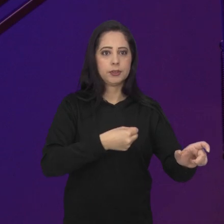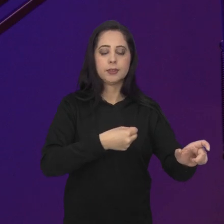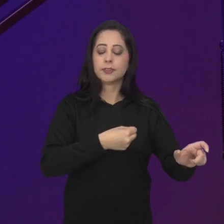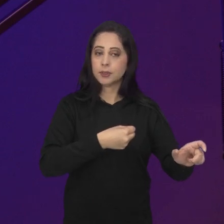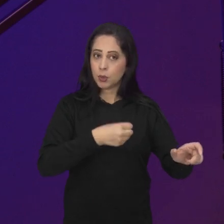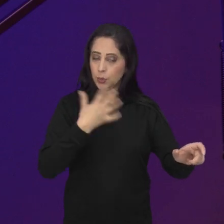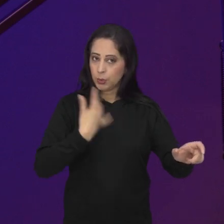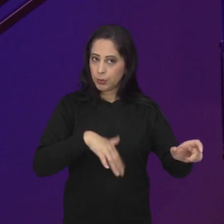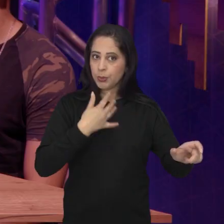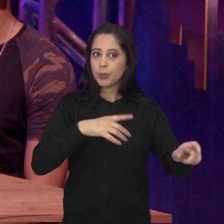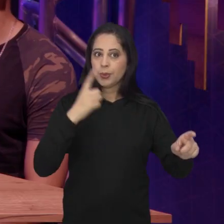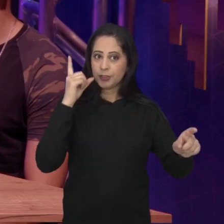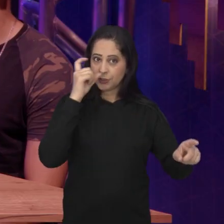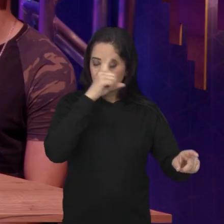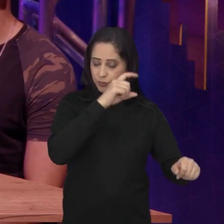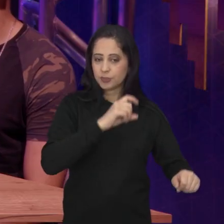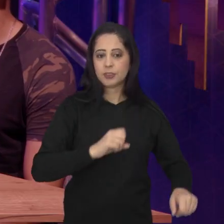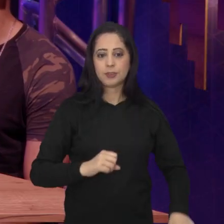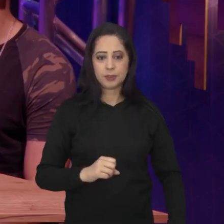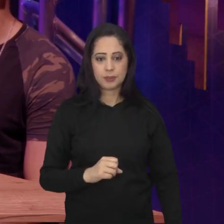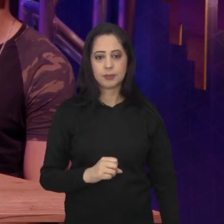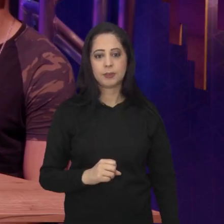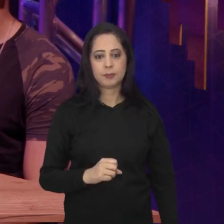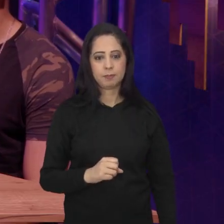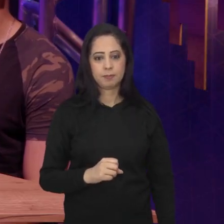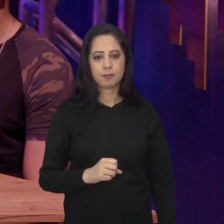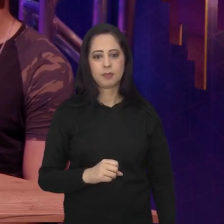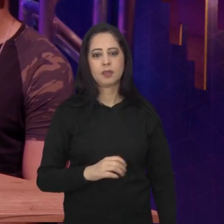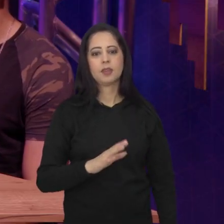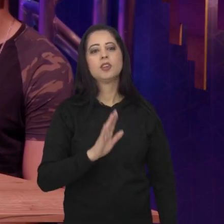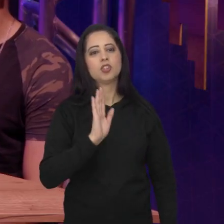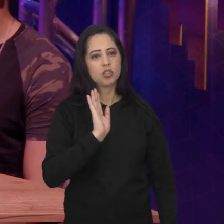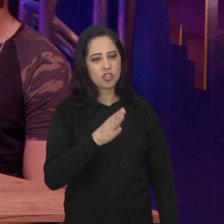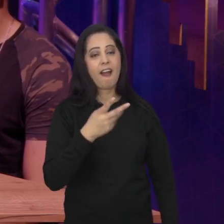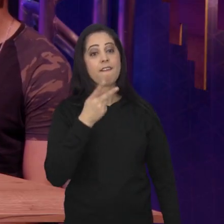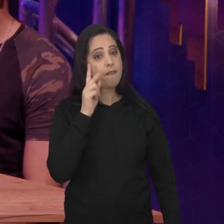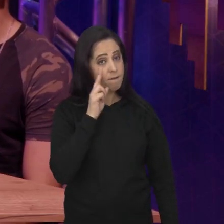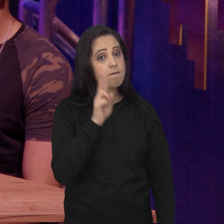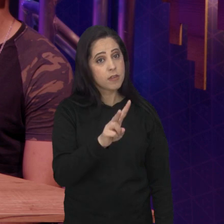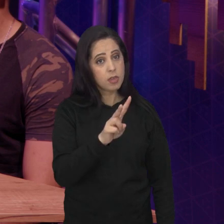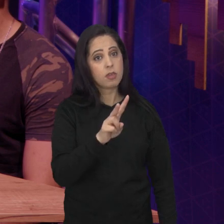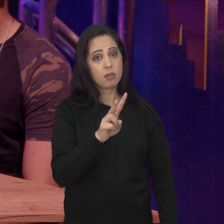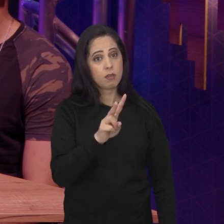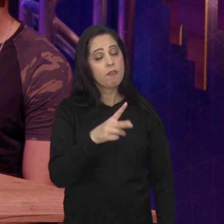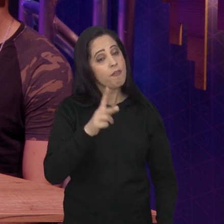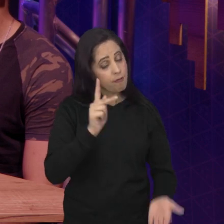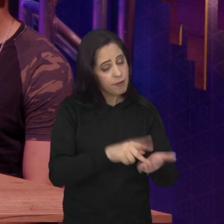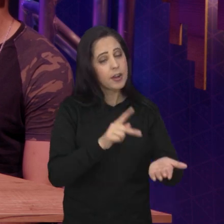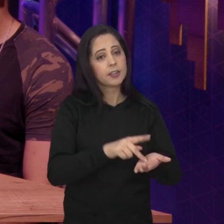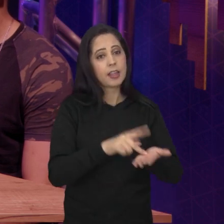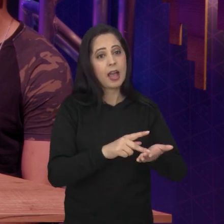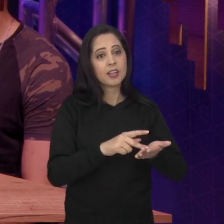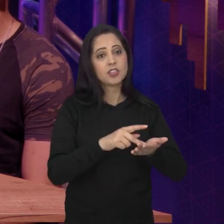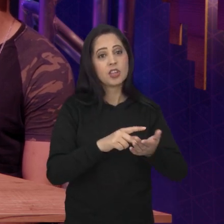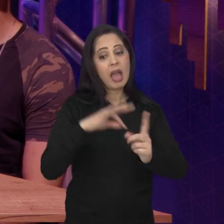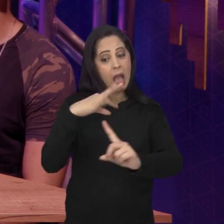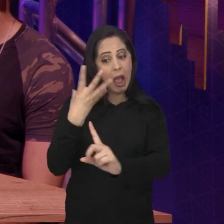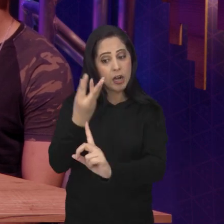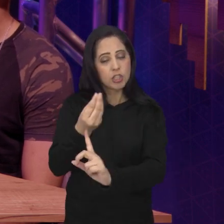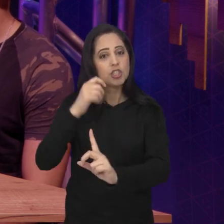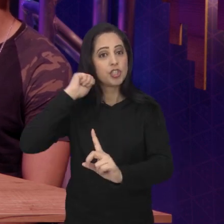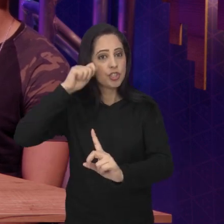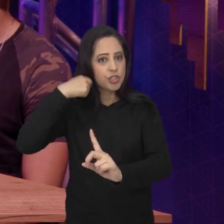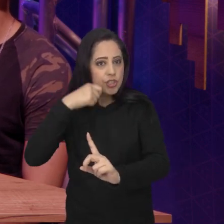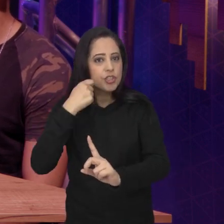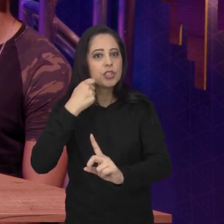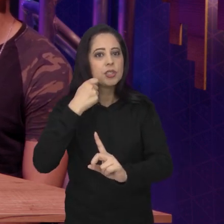coisa, é muito preocupante. E várias vezes a gente já vi isso na vida real, a gente vê também de